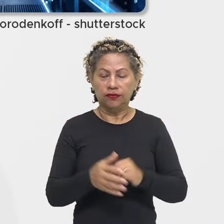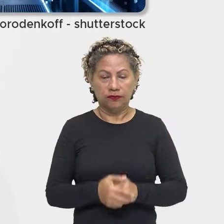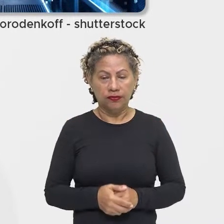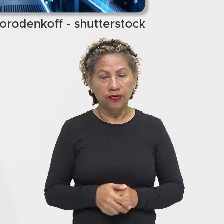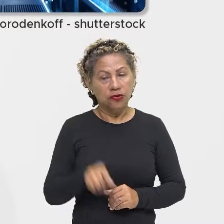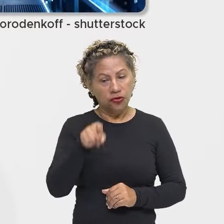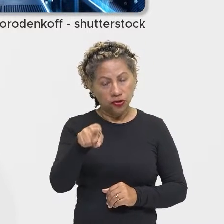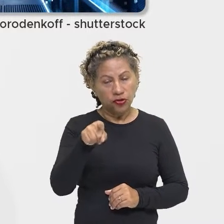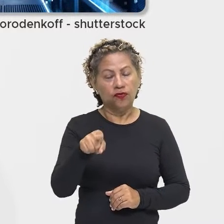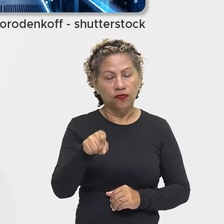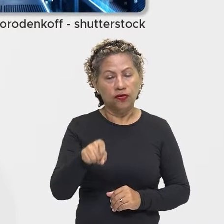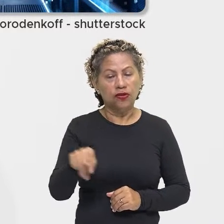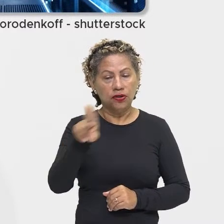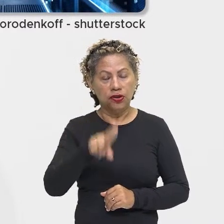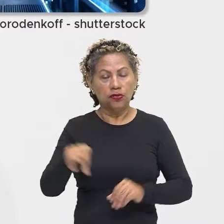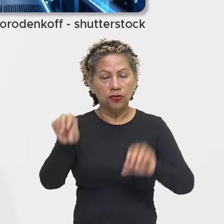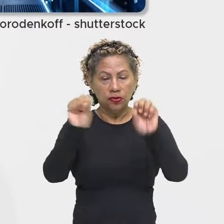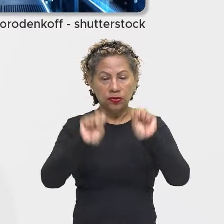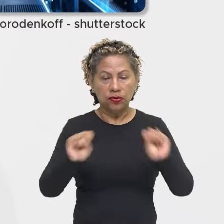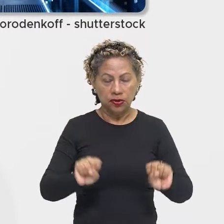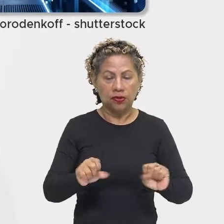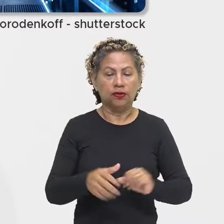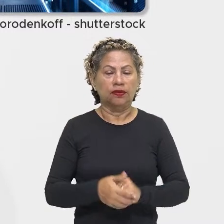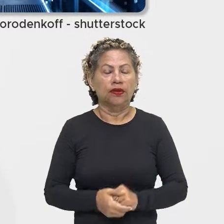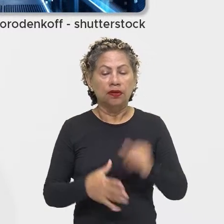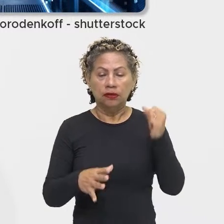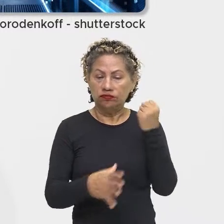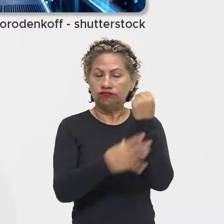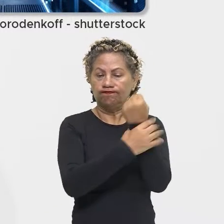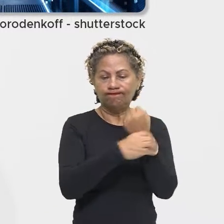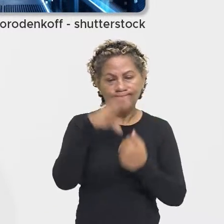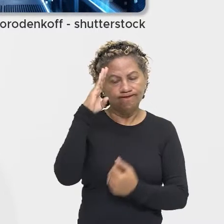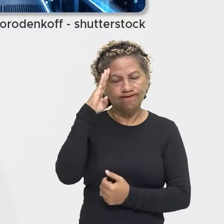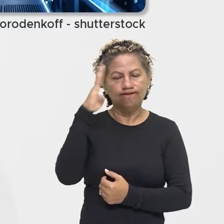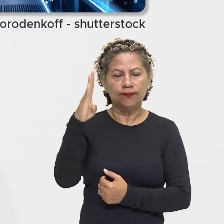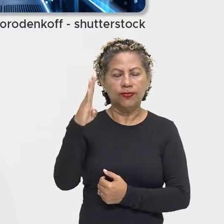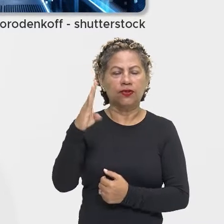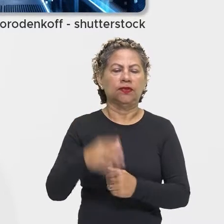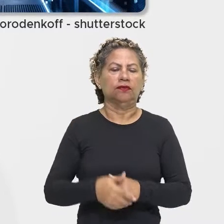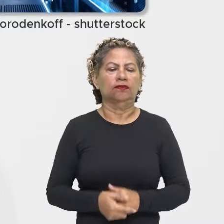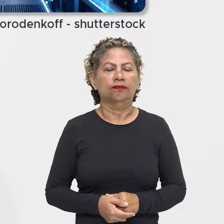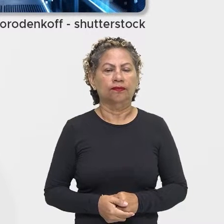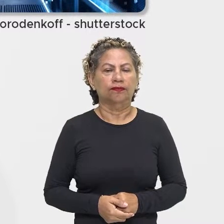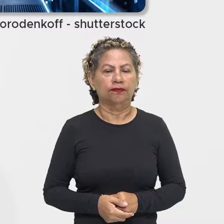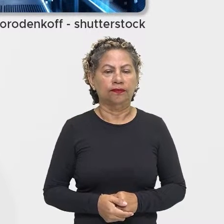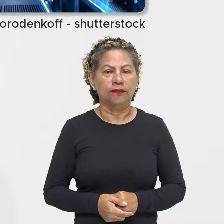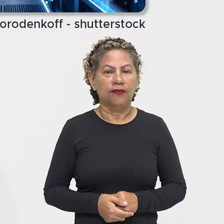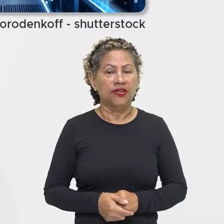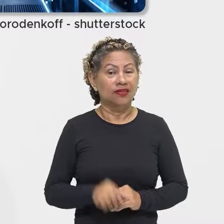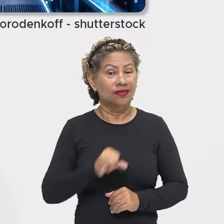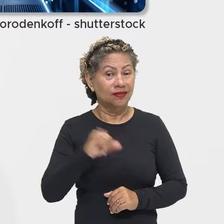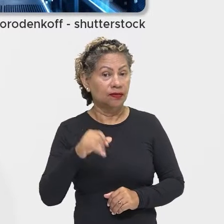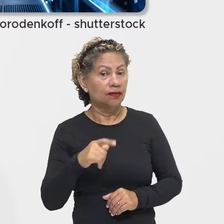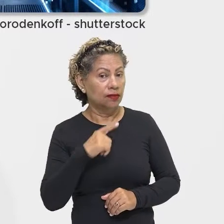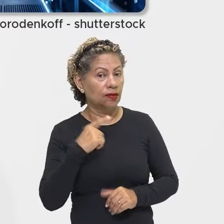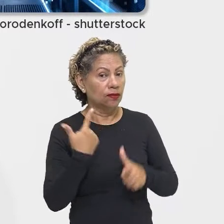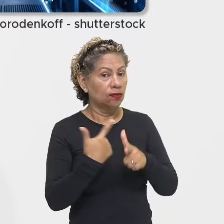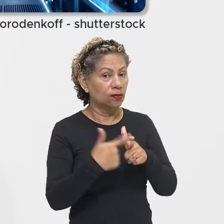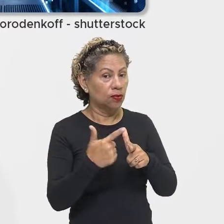sistemas operacionais, como Microsoft Windows, possuem modos de inicialização